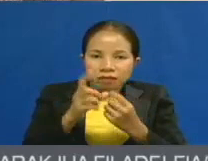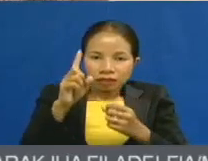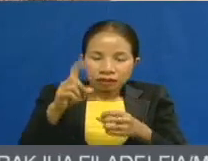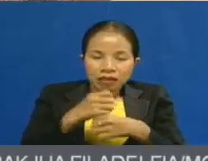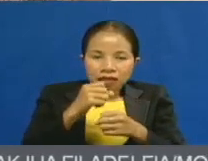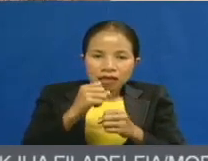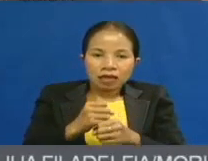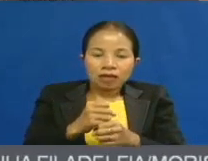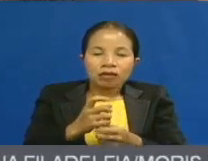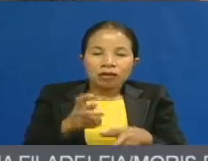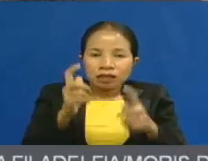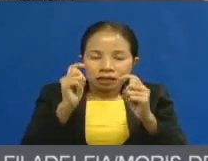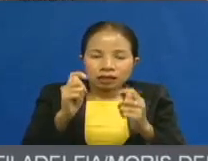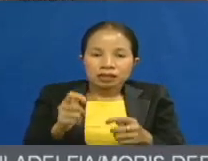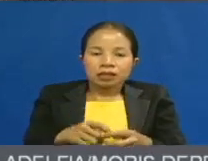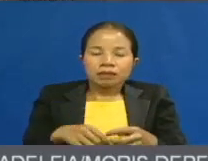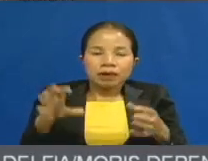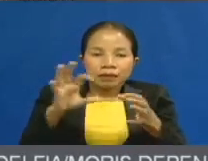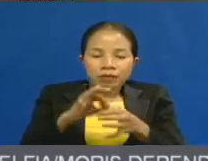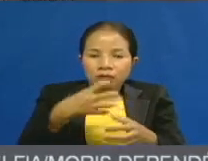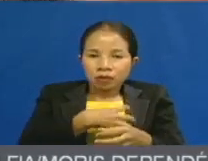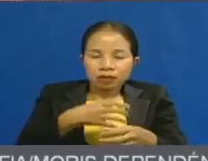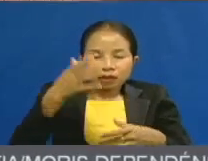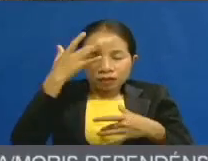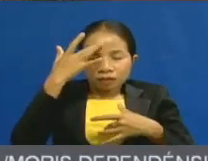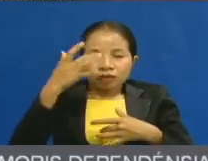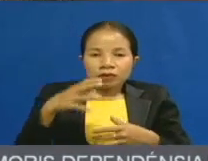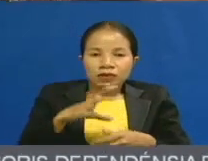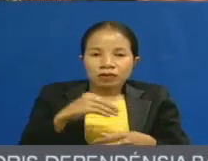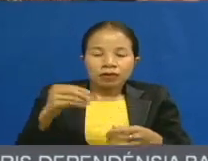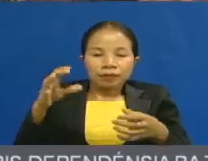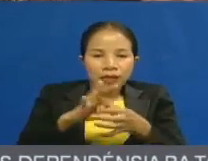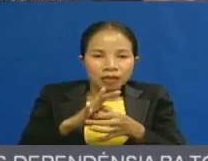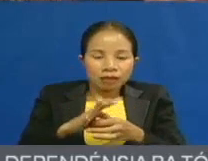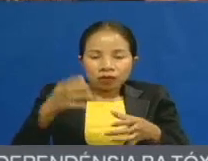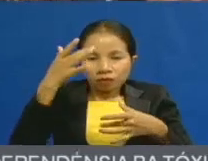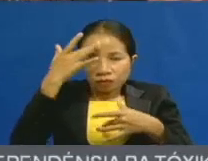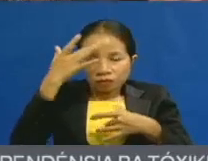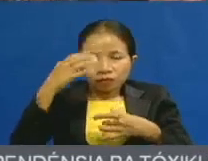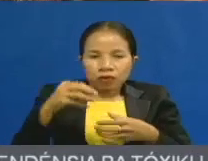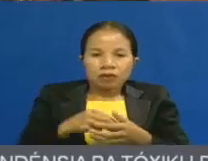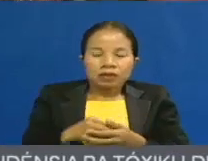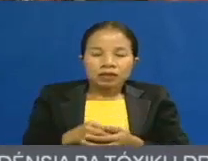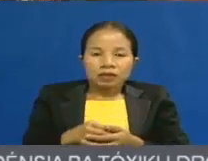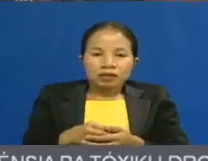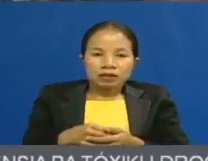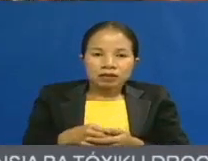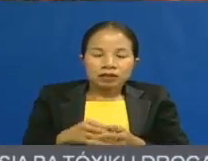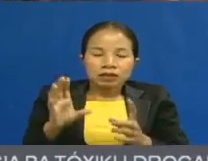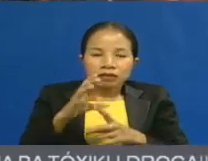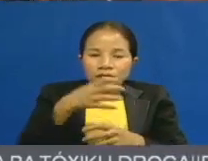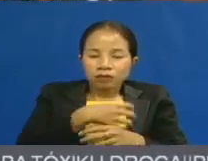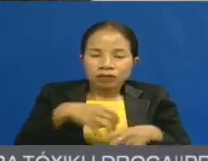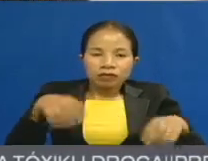halau aconselhamento para membro polícia nebe sofre moras de depressão. No membro nebe maca sofre moras mental grave. Comando se coordena